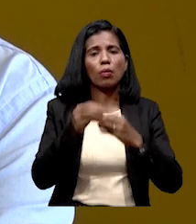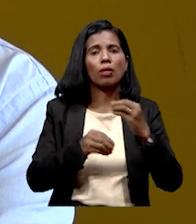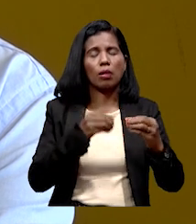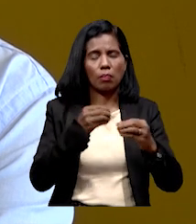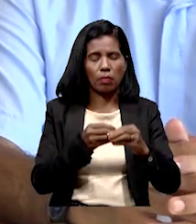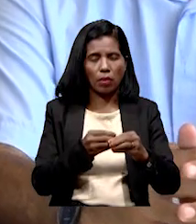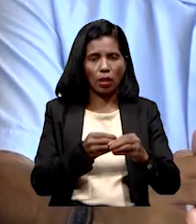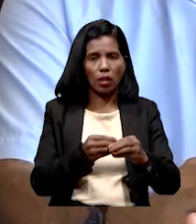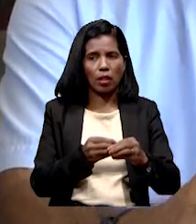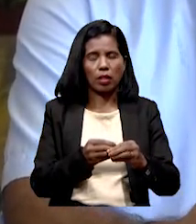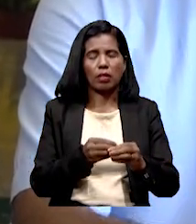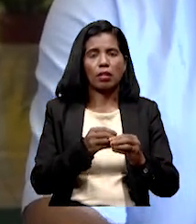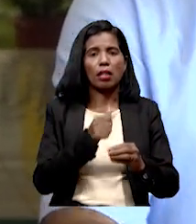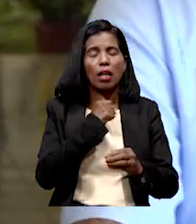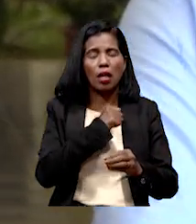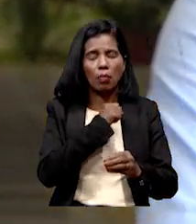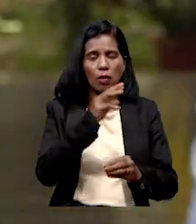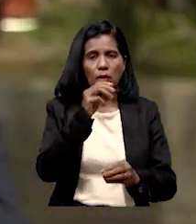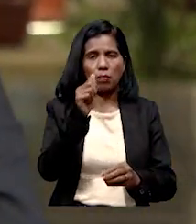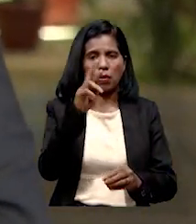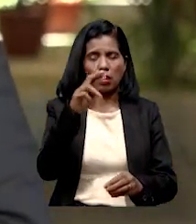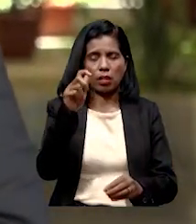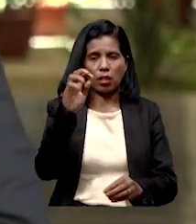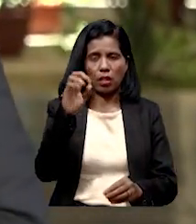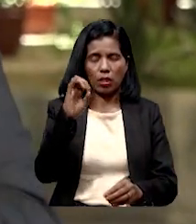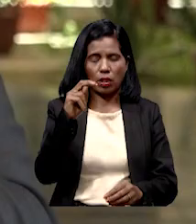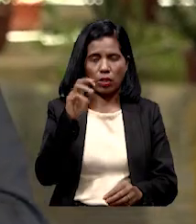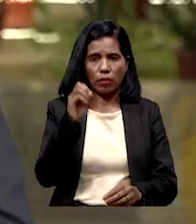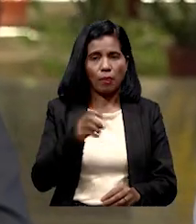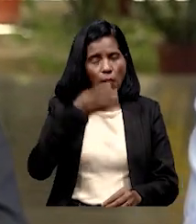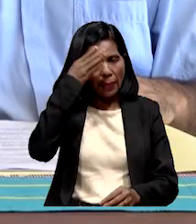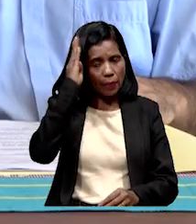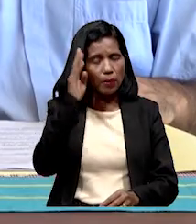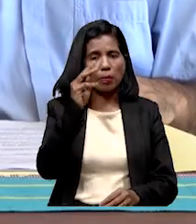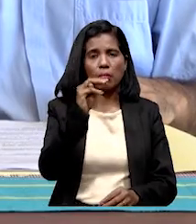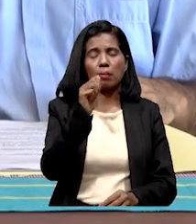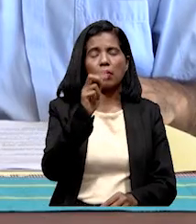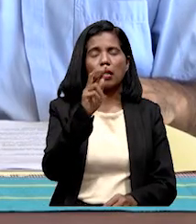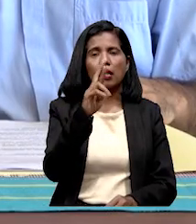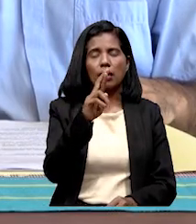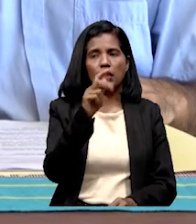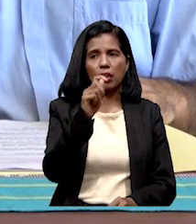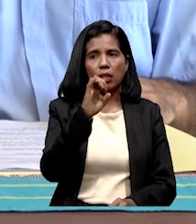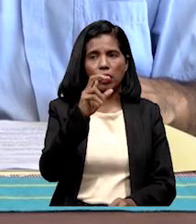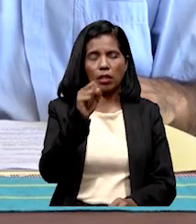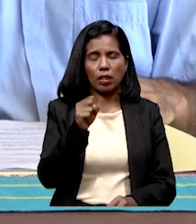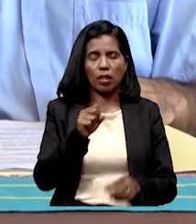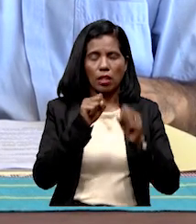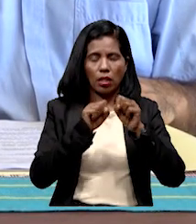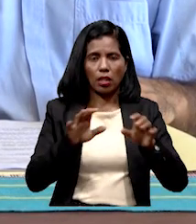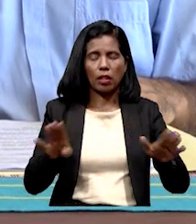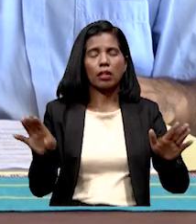situação canônica ex-padre Martinho Guzmão. Senhor Martinho Guzmão, lá com nia estado